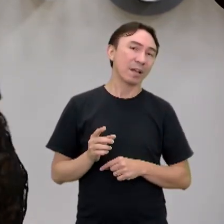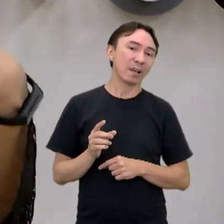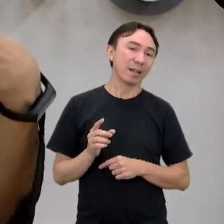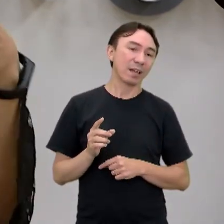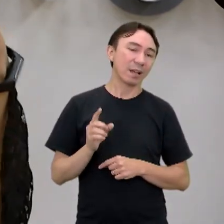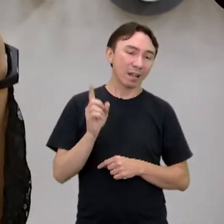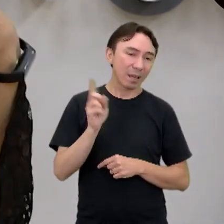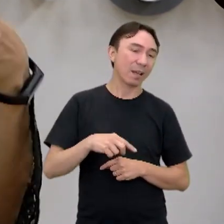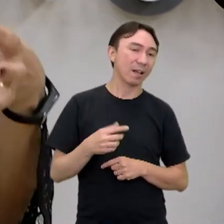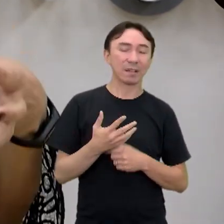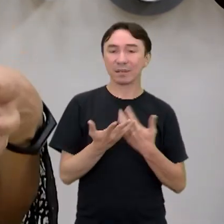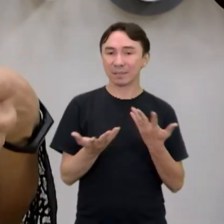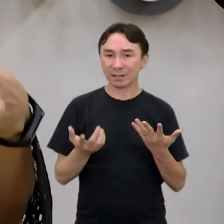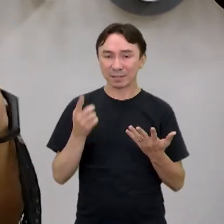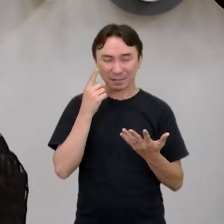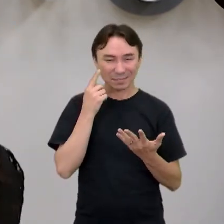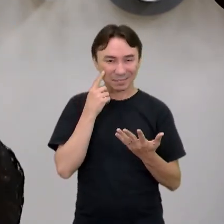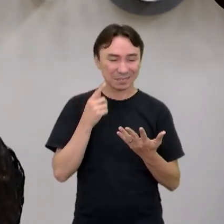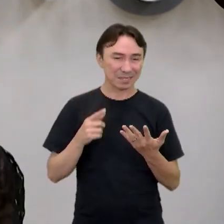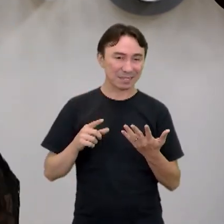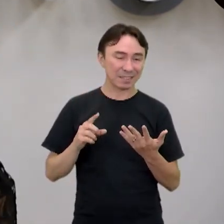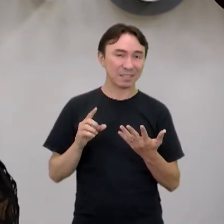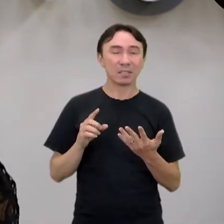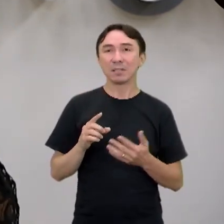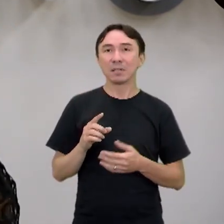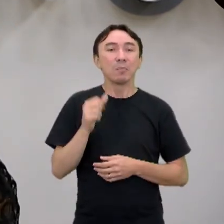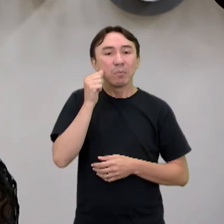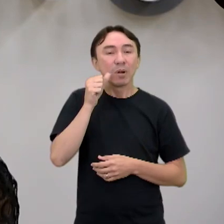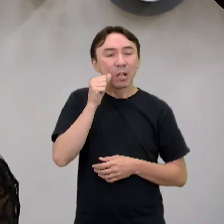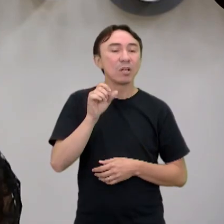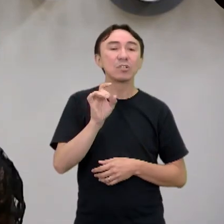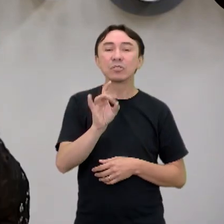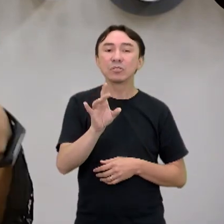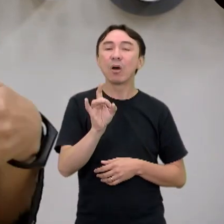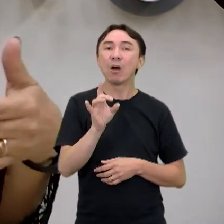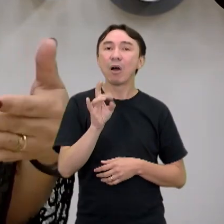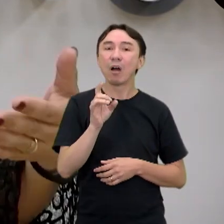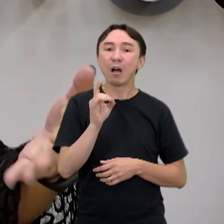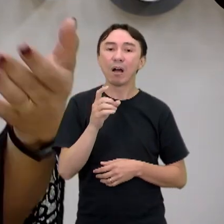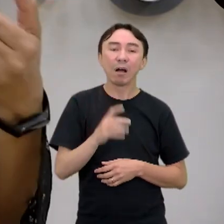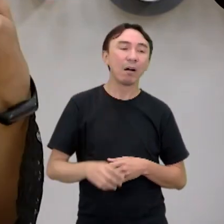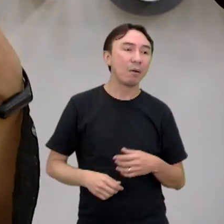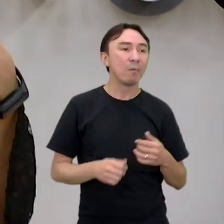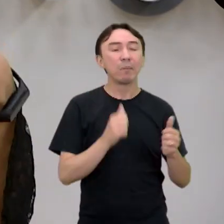esse link aí colocado. A mulher só poderia fazer atividades daquilo que